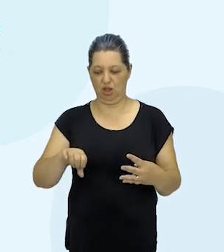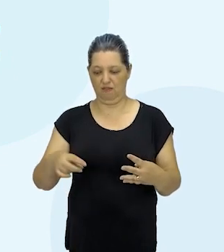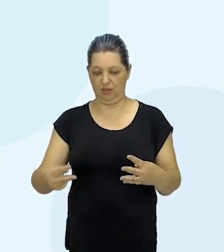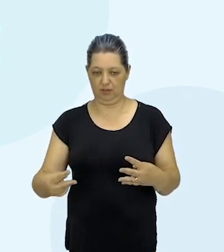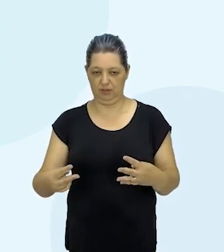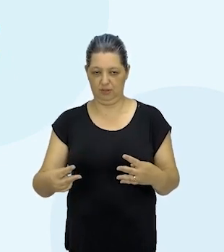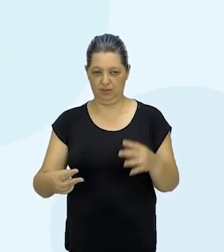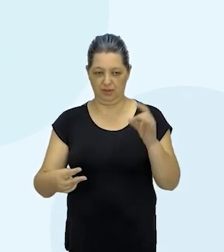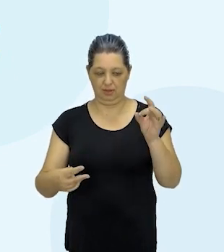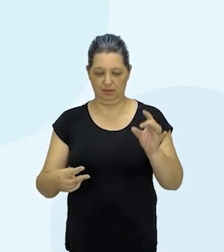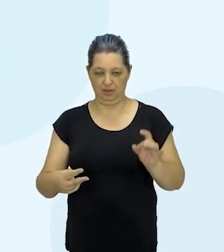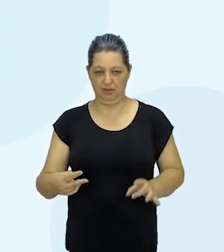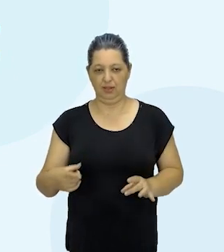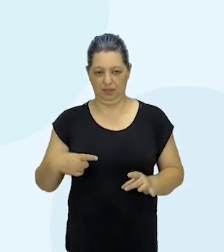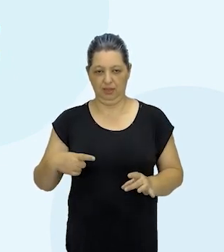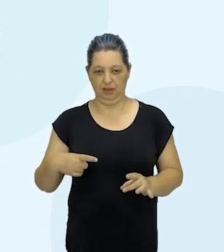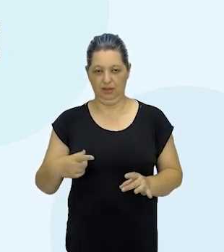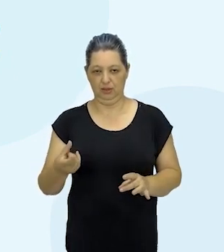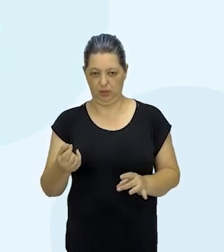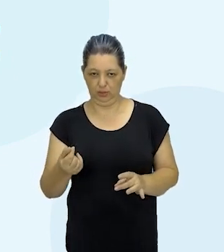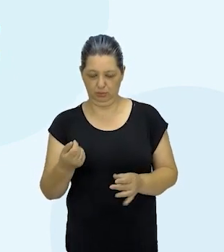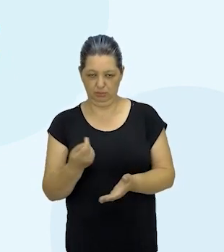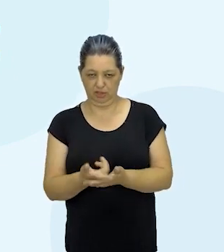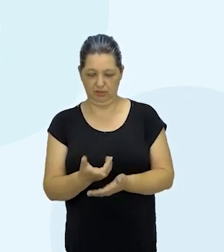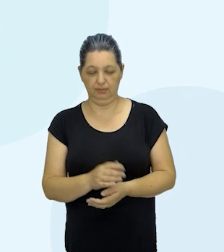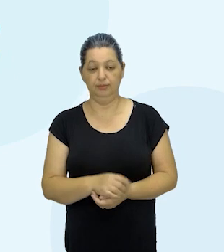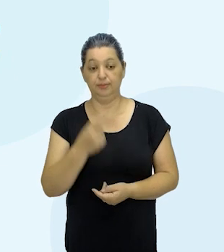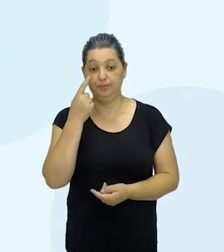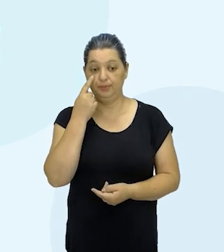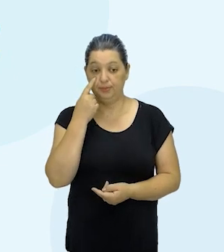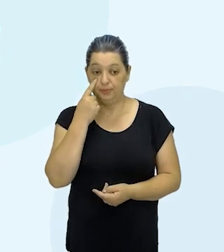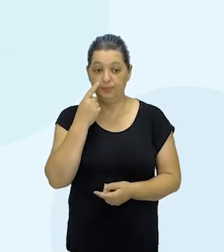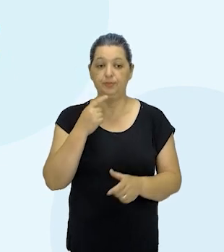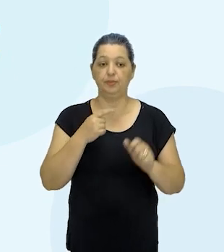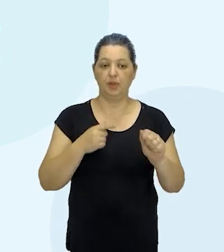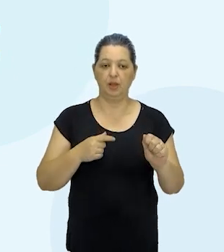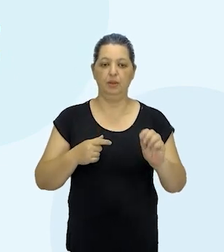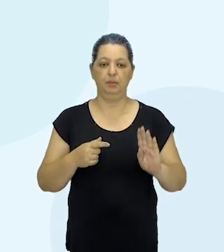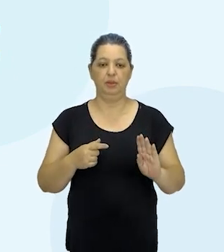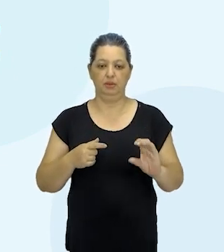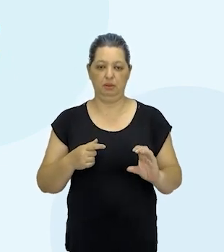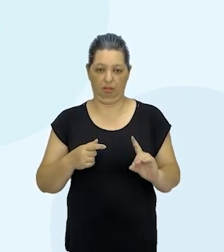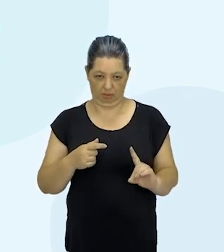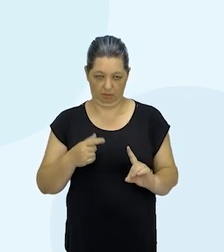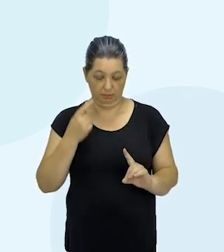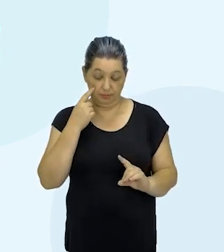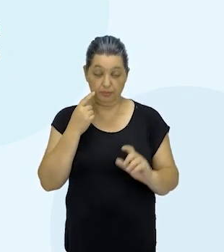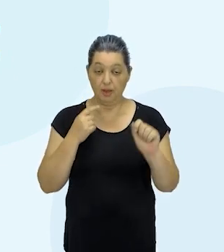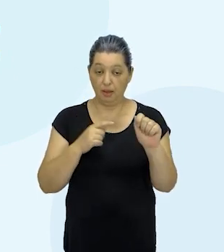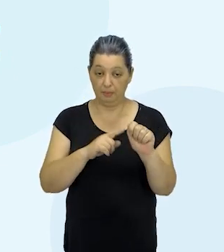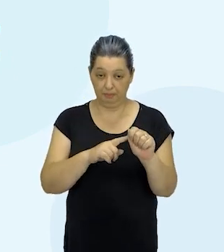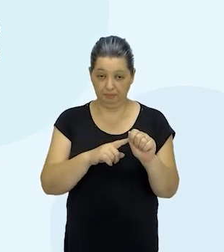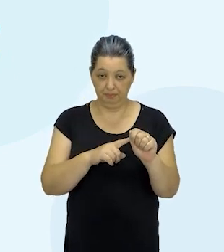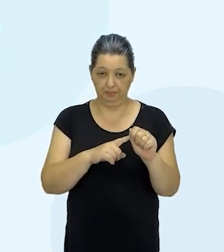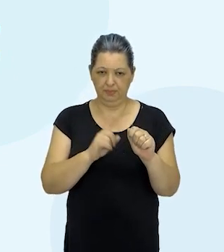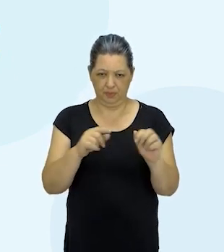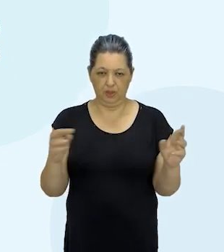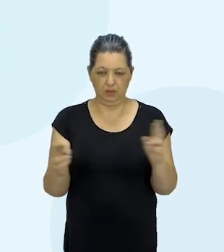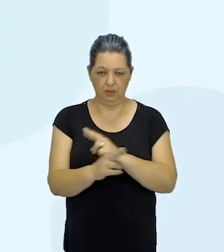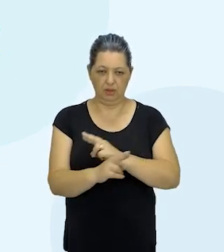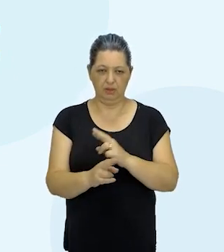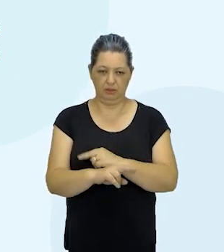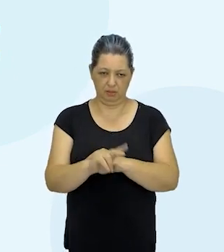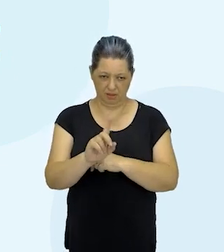quilo, a gente tem o seu preço. Tá bom. Olha as nossas perguntas, e tem A, B, C e D. Pergunta A. Essa relação é